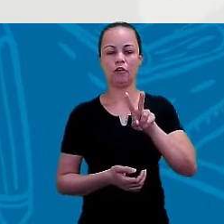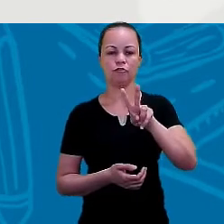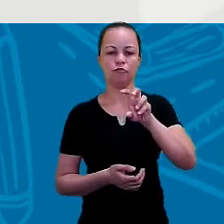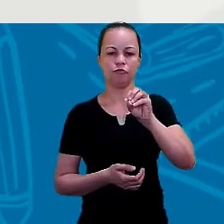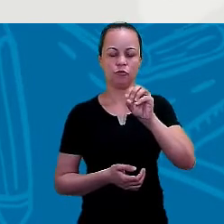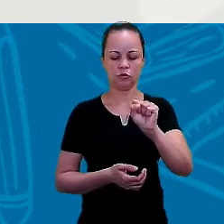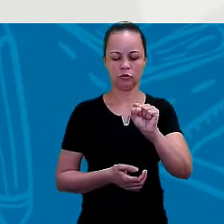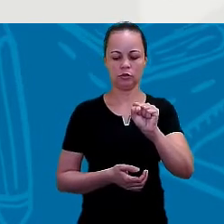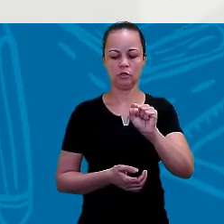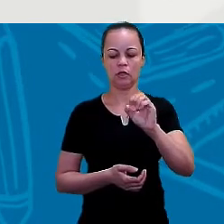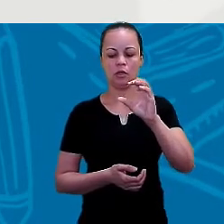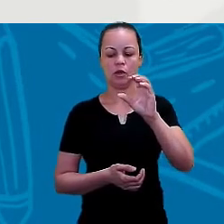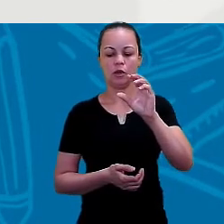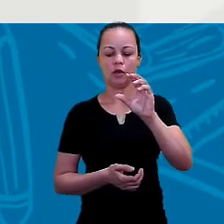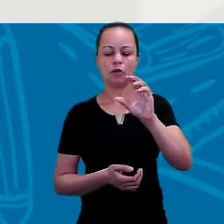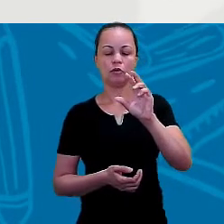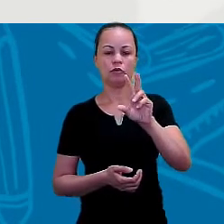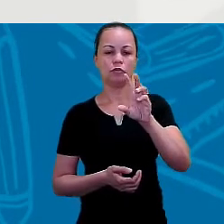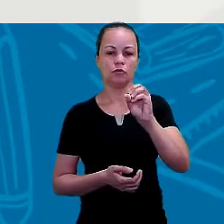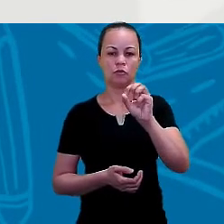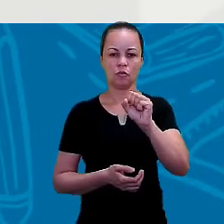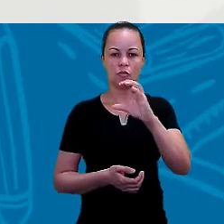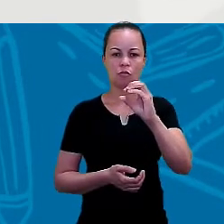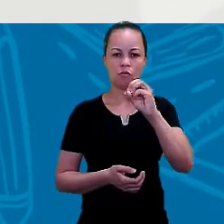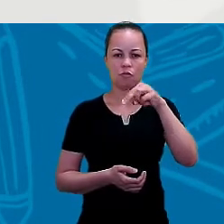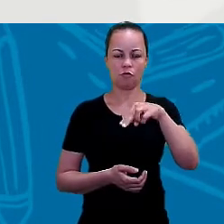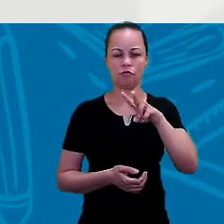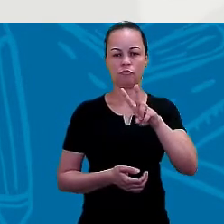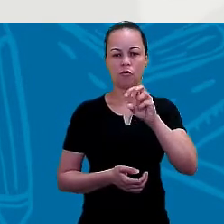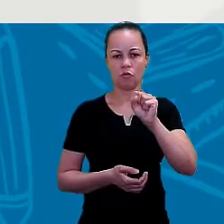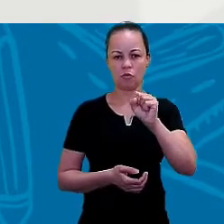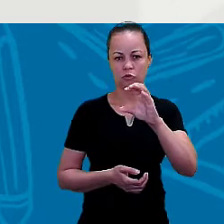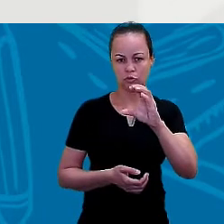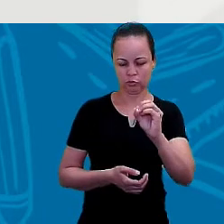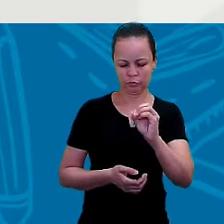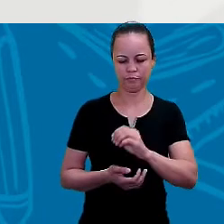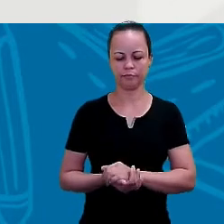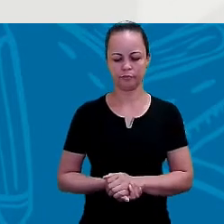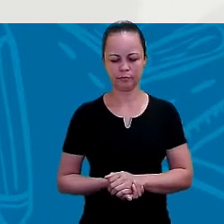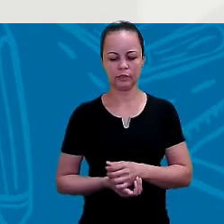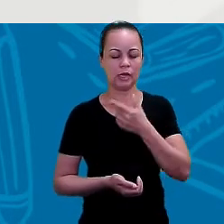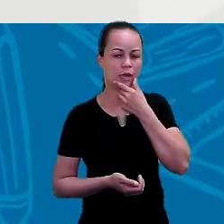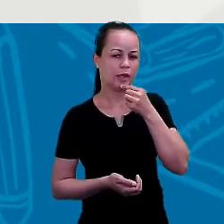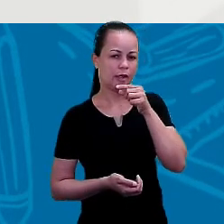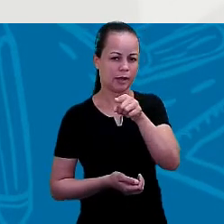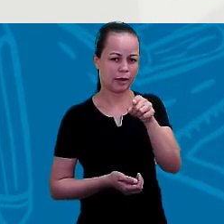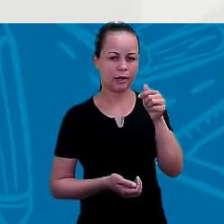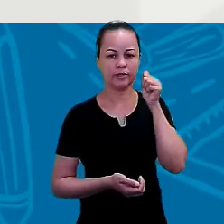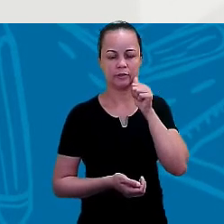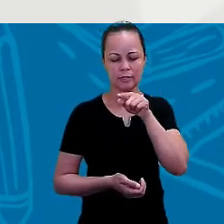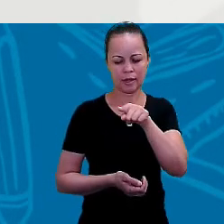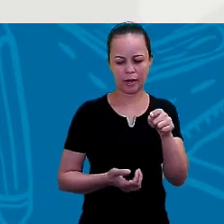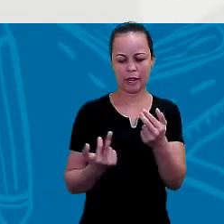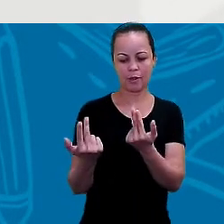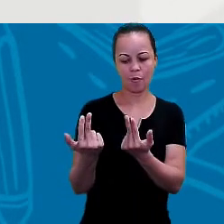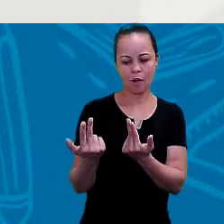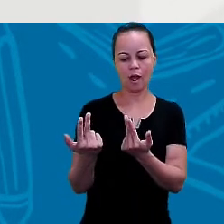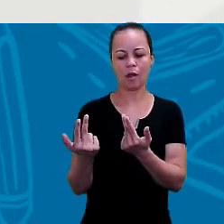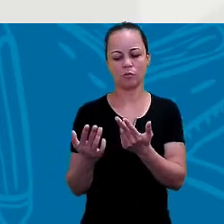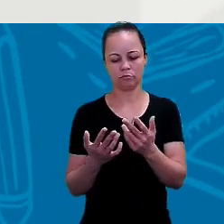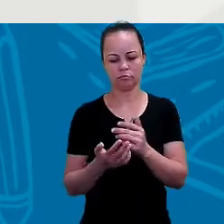convosco. O eles e elas é o mesmo do ele e ela lá do singular, que está ali no meio da tabela.